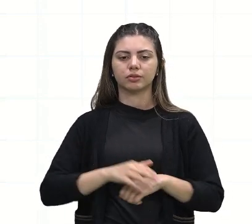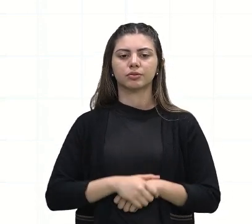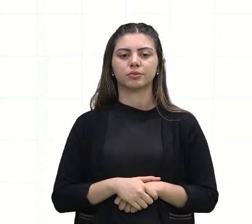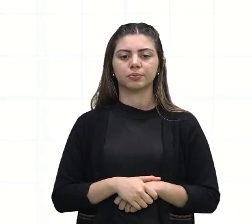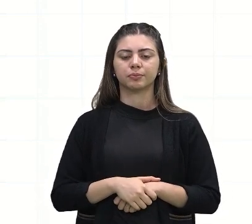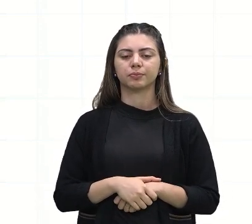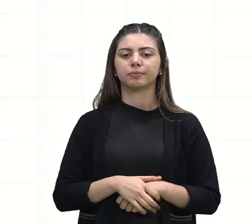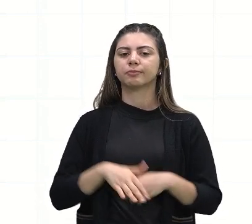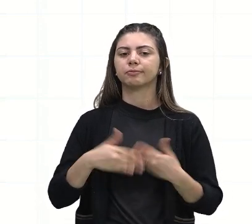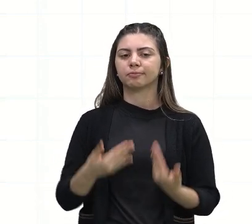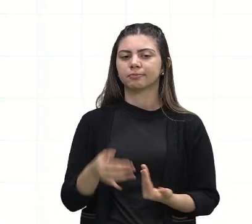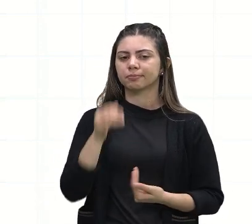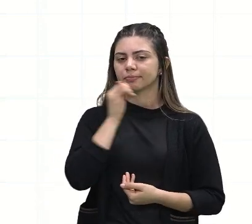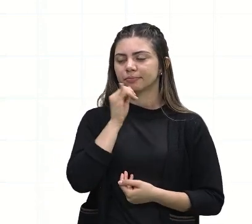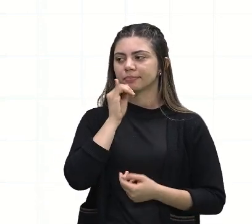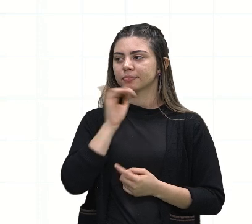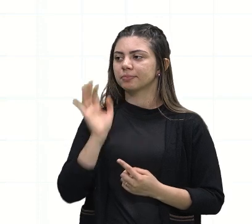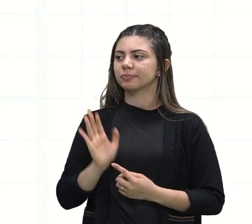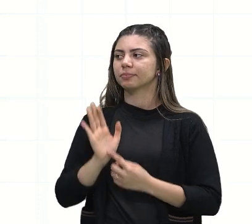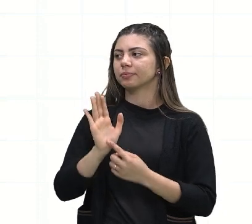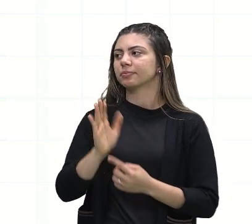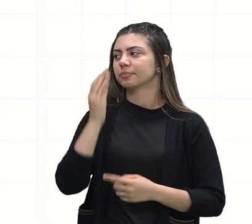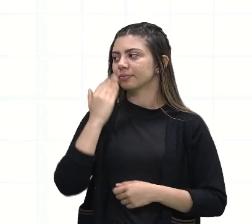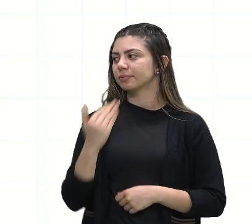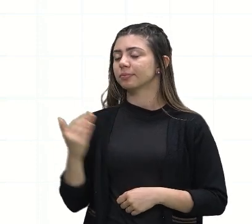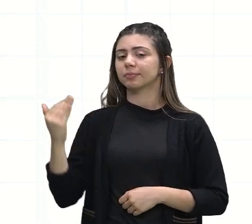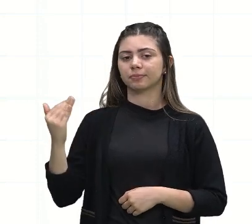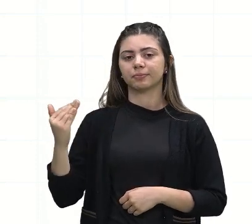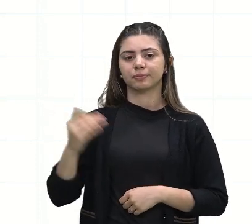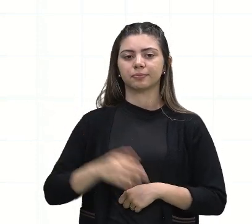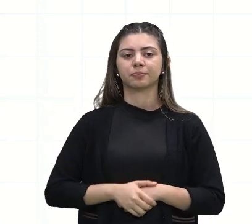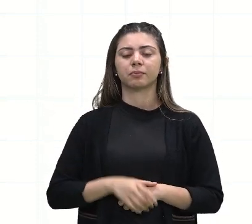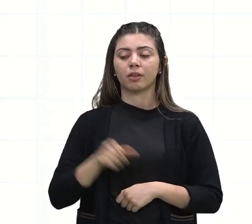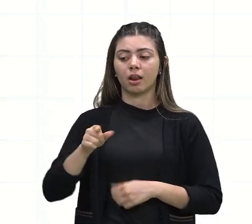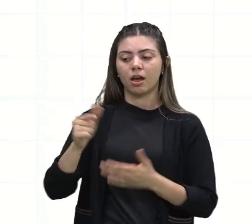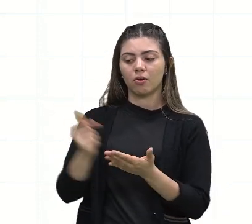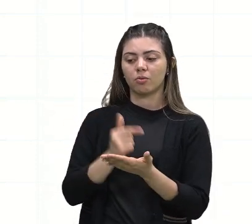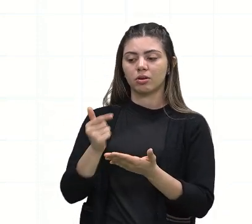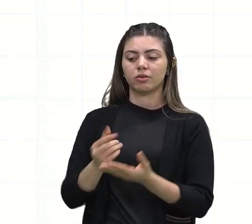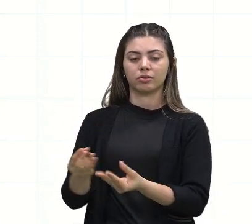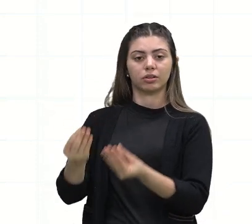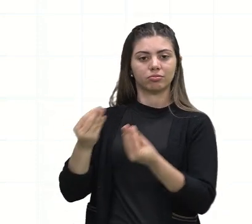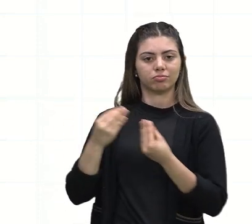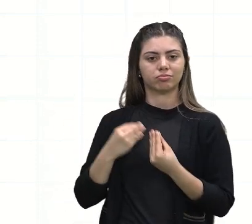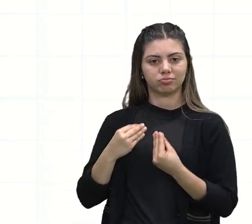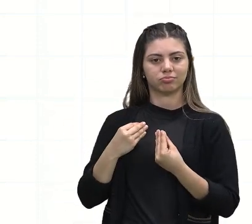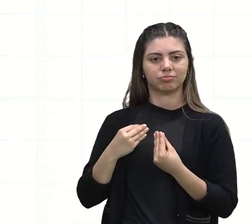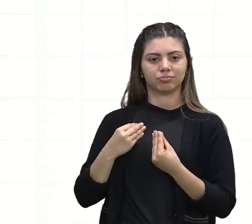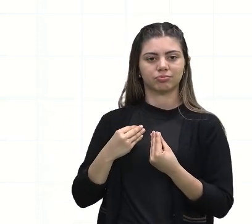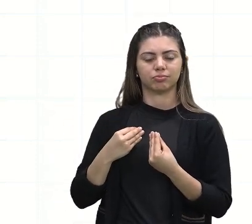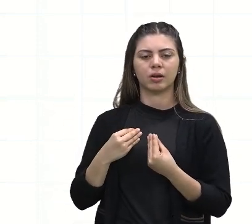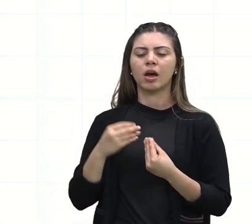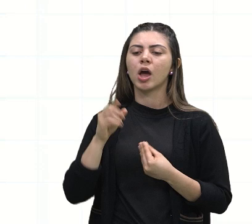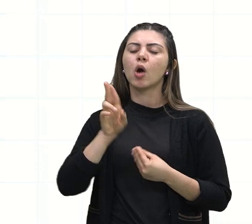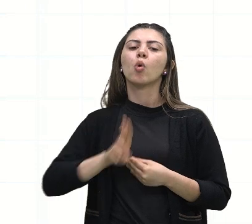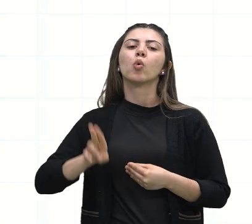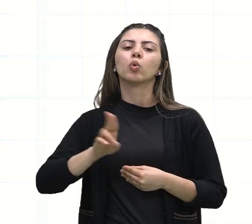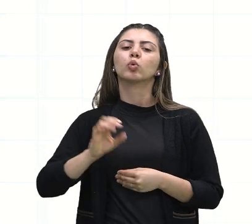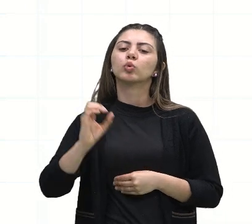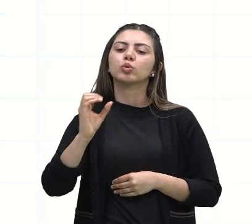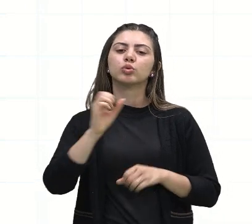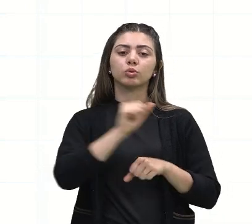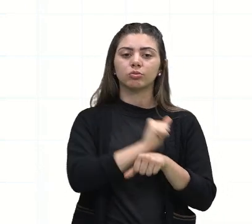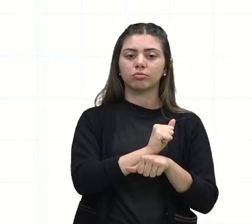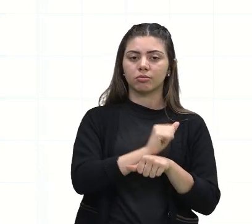nós podemos ver aqui no exemplo, veja bem, ó, ganhei o livro. Quando eu utilizo o artigo